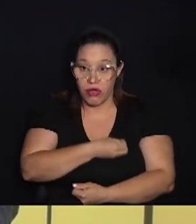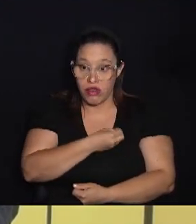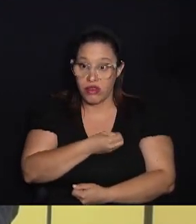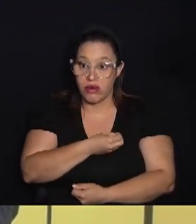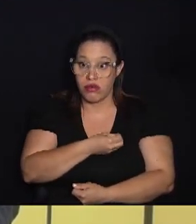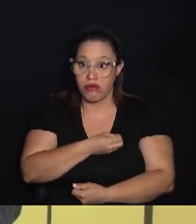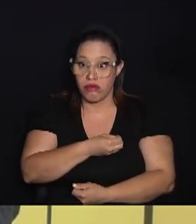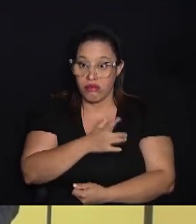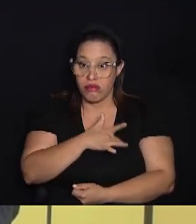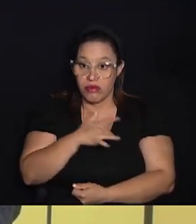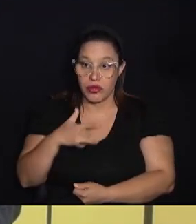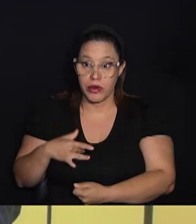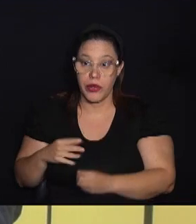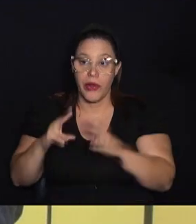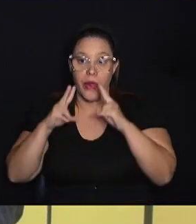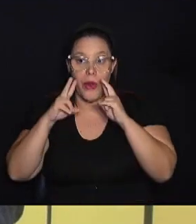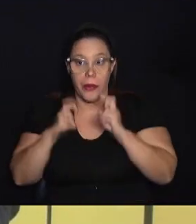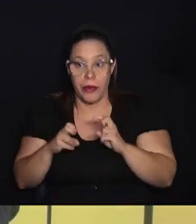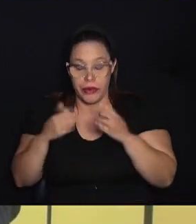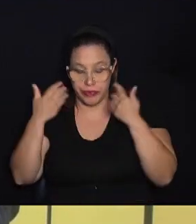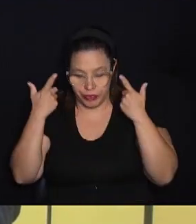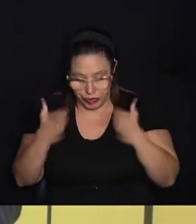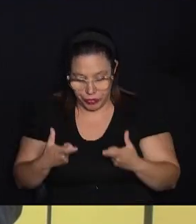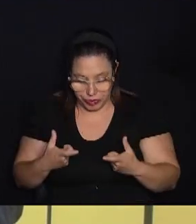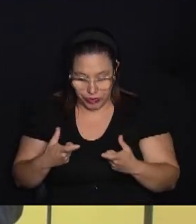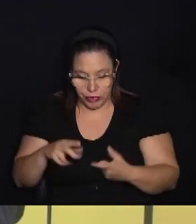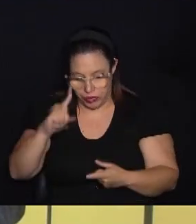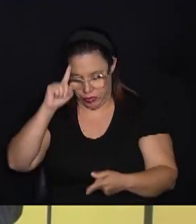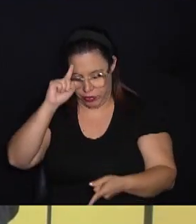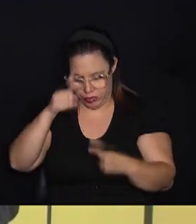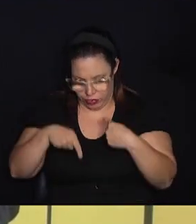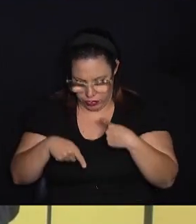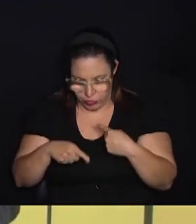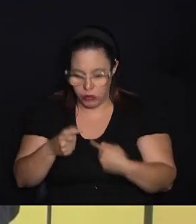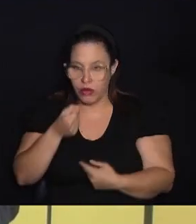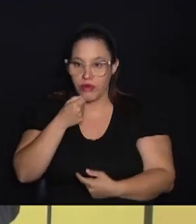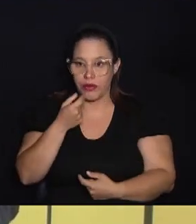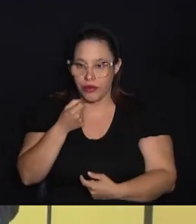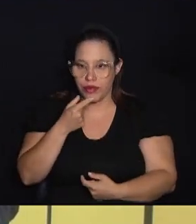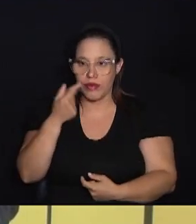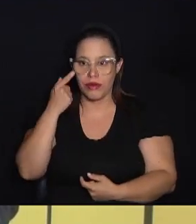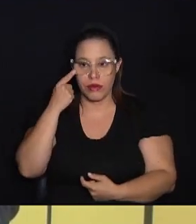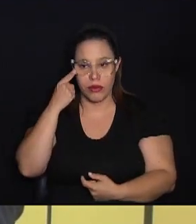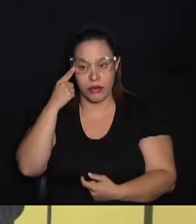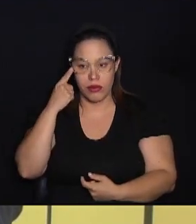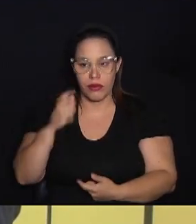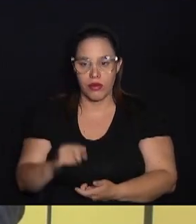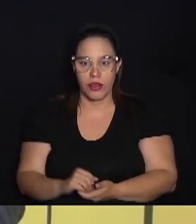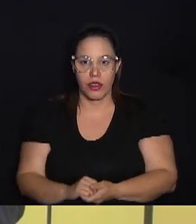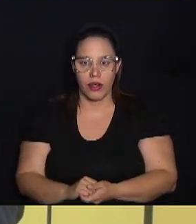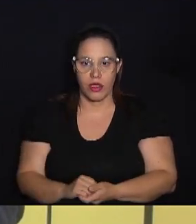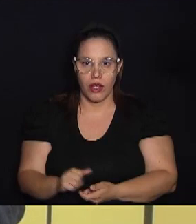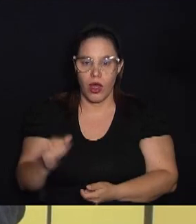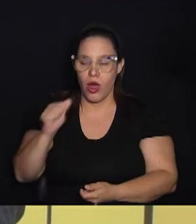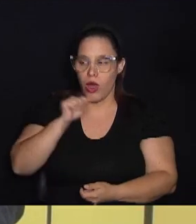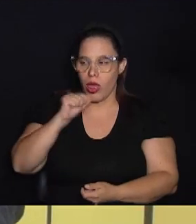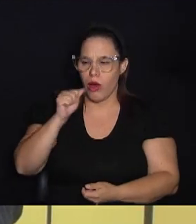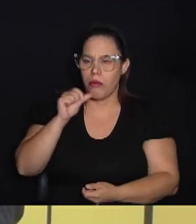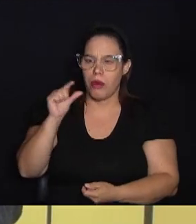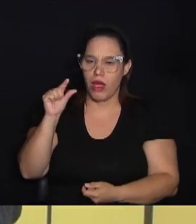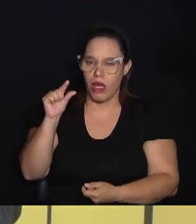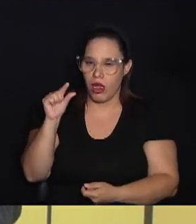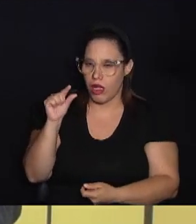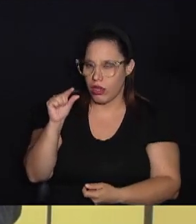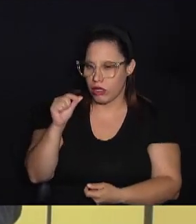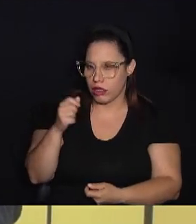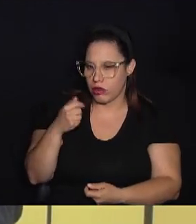a percepção de si mesma autonomia em relação à medicação né Eh tomavam menos medicação pra